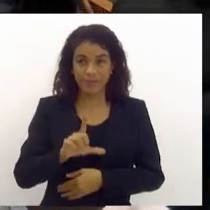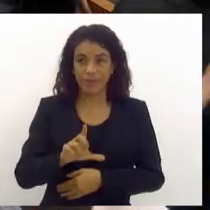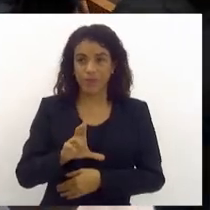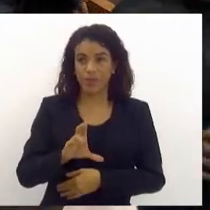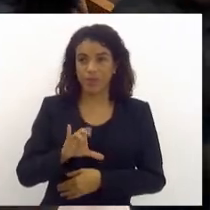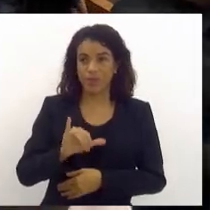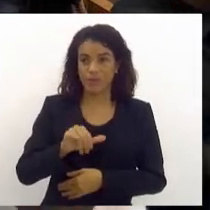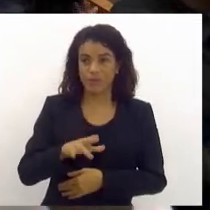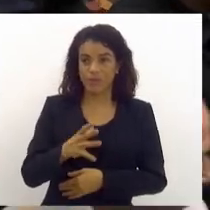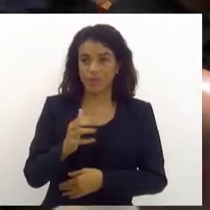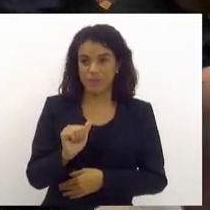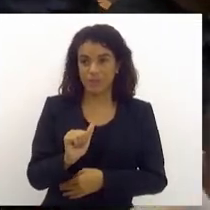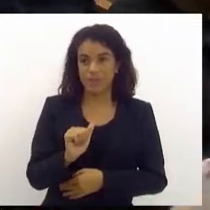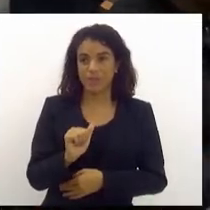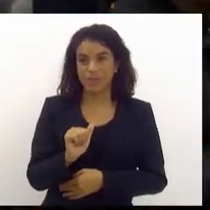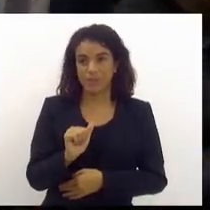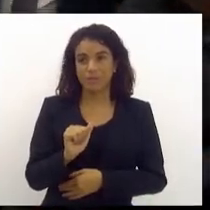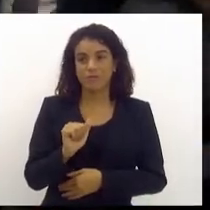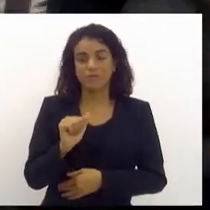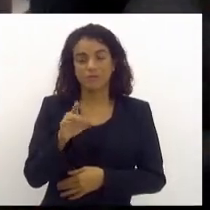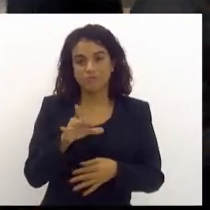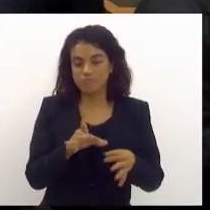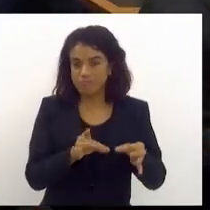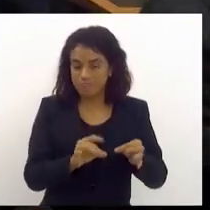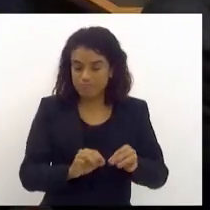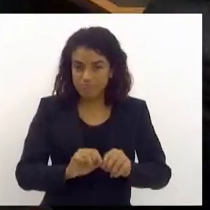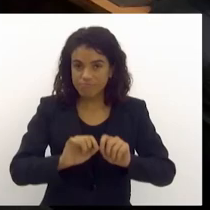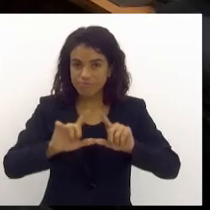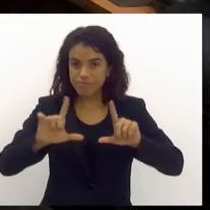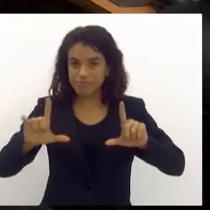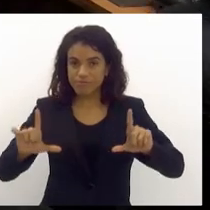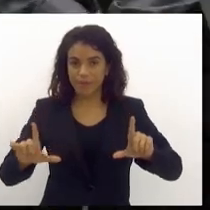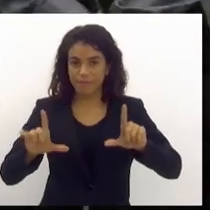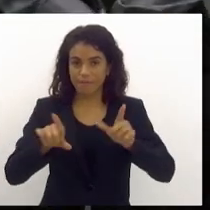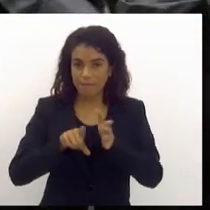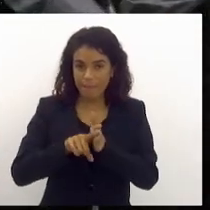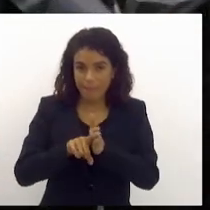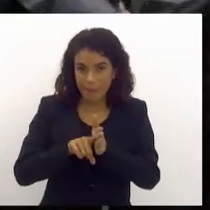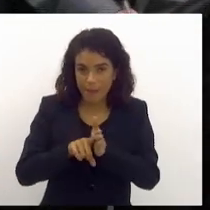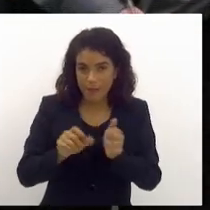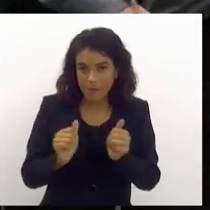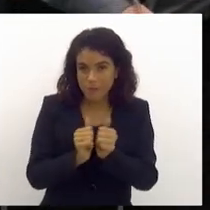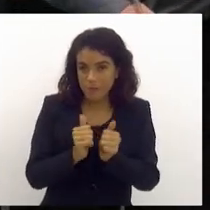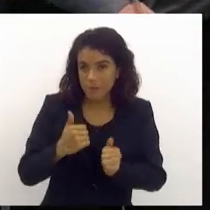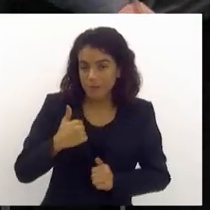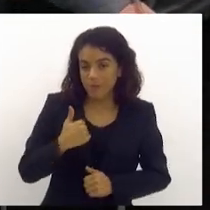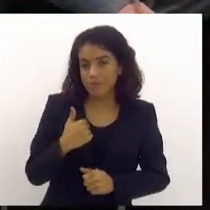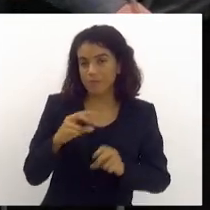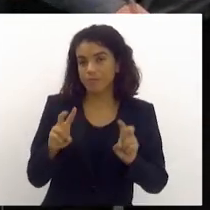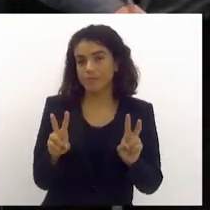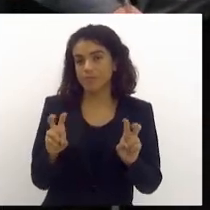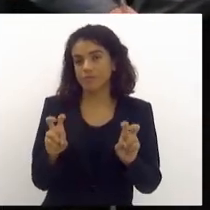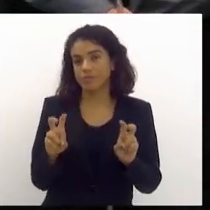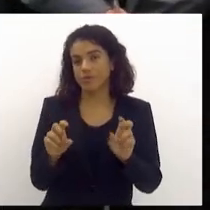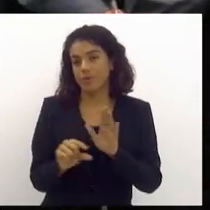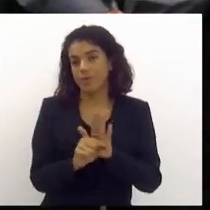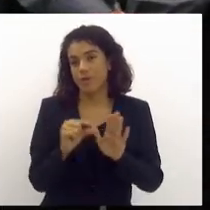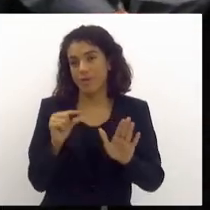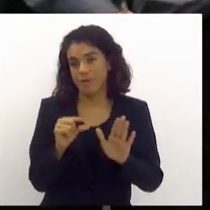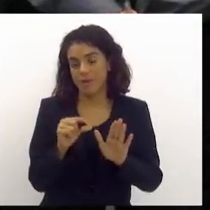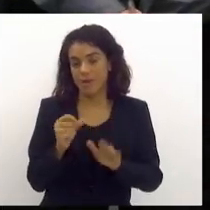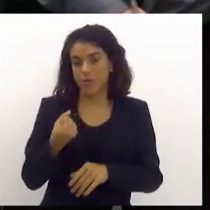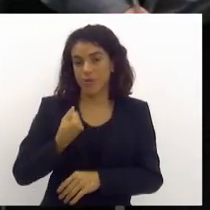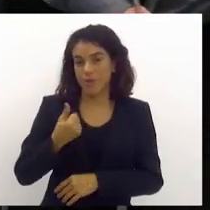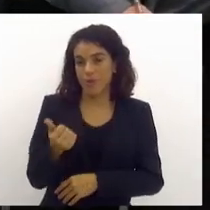Lucinha fez um destaque junto comigo em cima de uma emenda aditiva